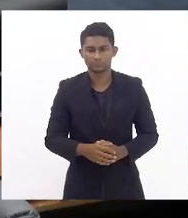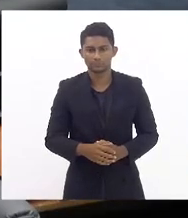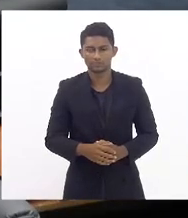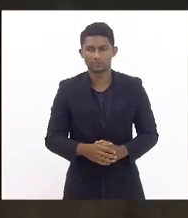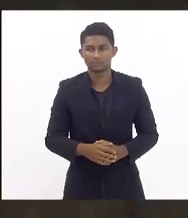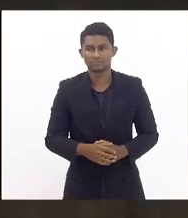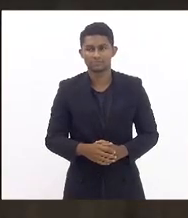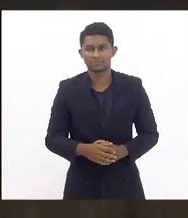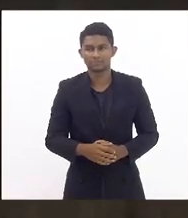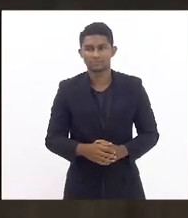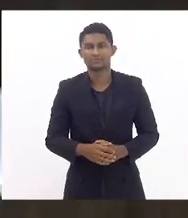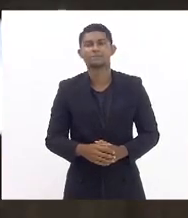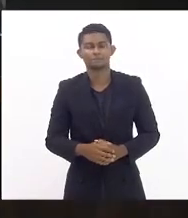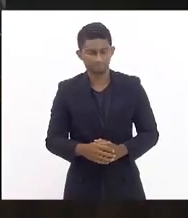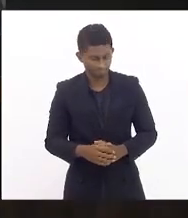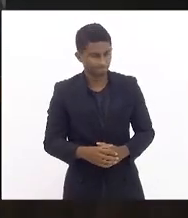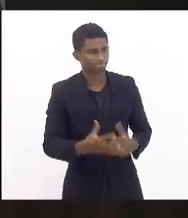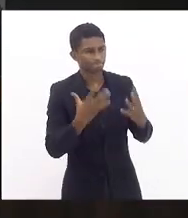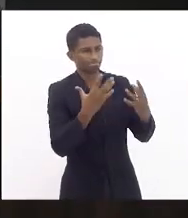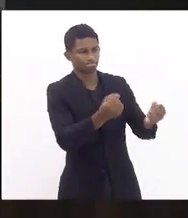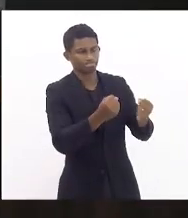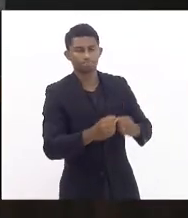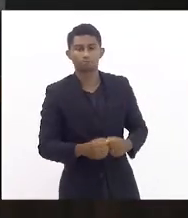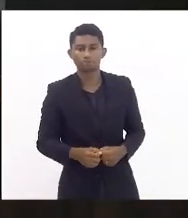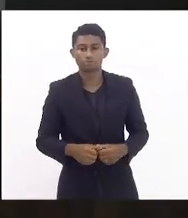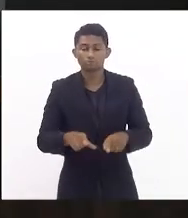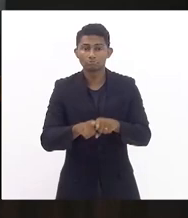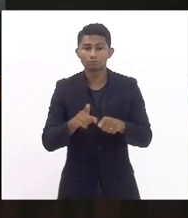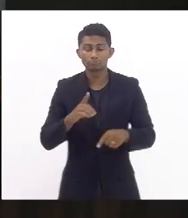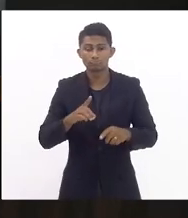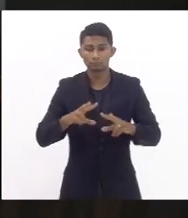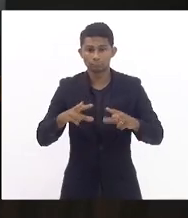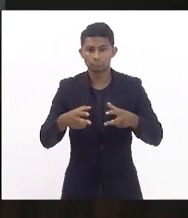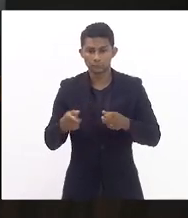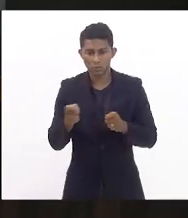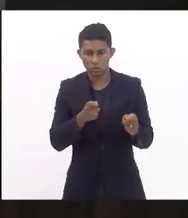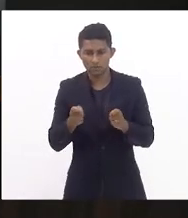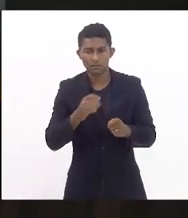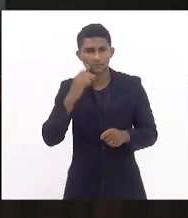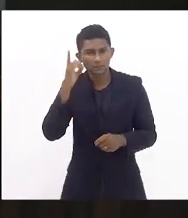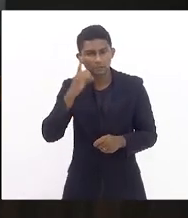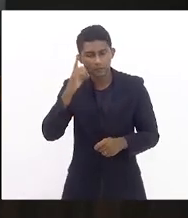Favorável à tramitação, senhor presidente. Pela Comissão de Economia, deputado Valdeque Carneiro.